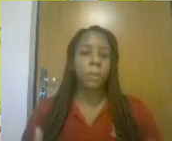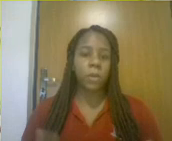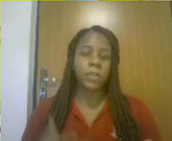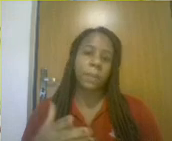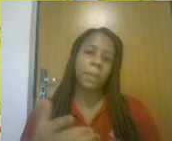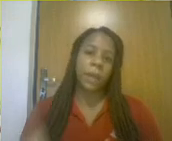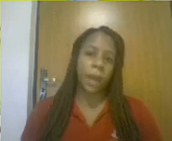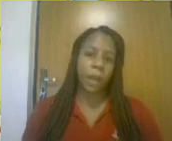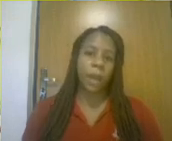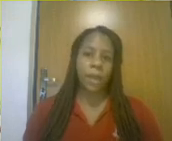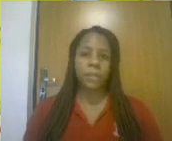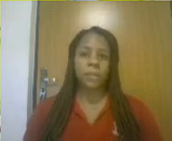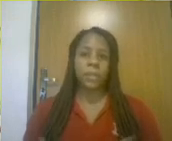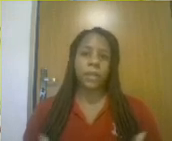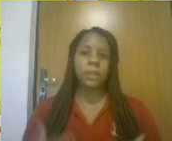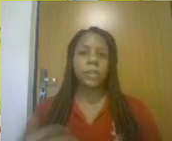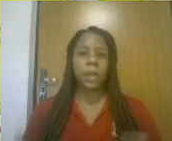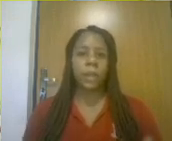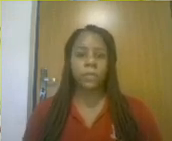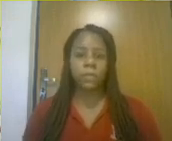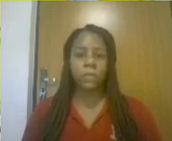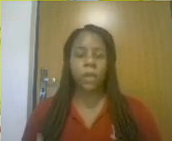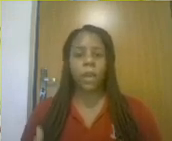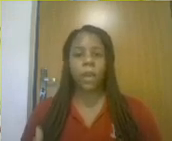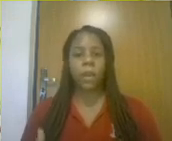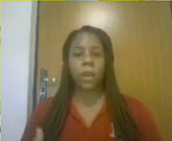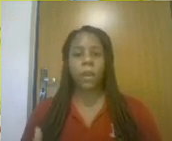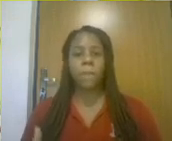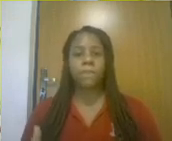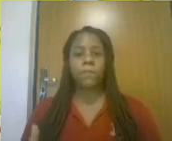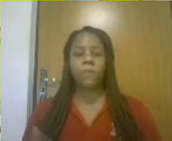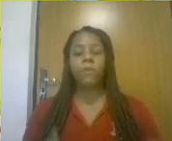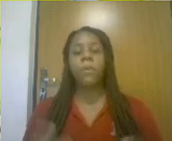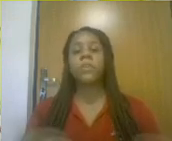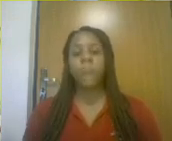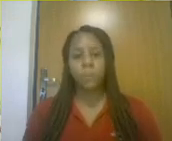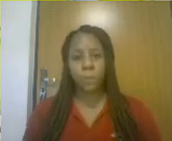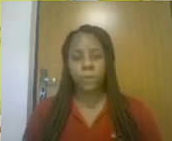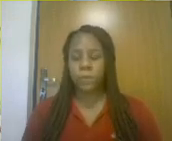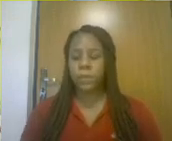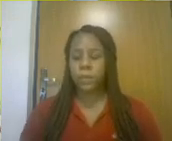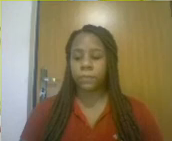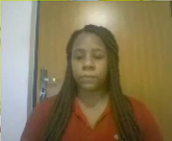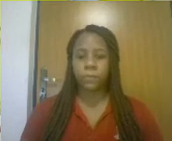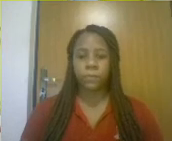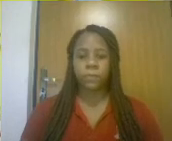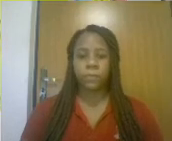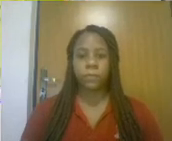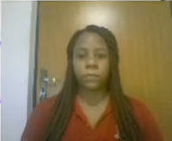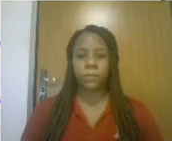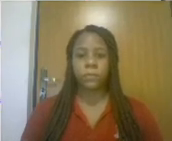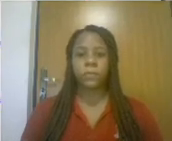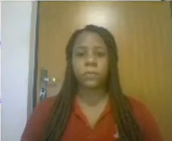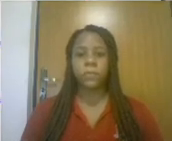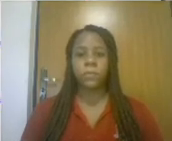também pode se apegar a esses aqui, se caso for mais fácil para você.